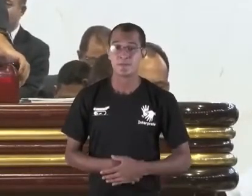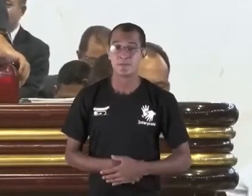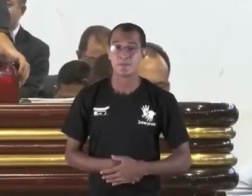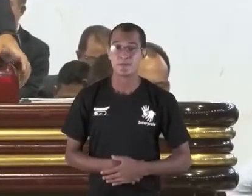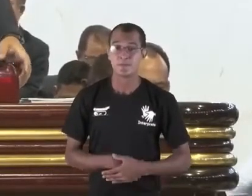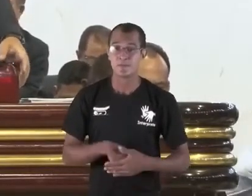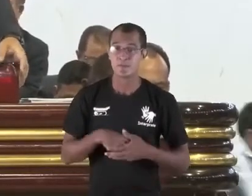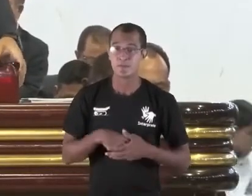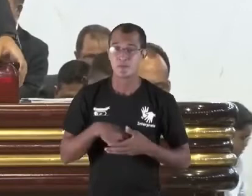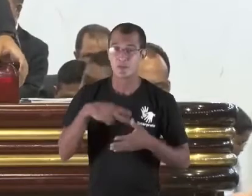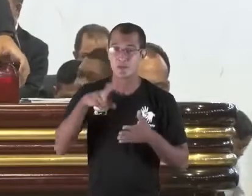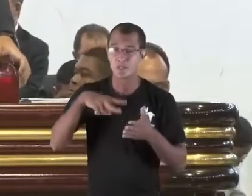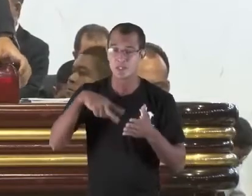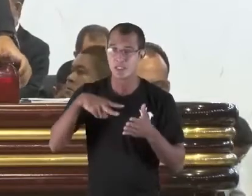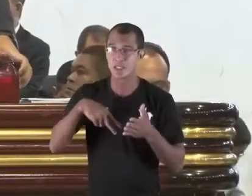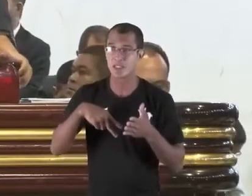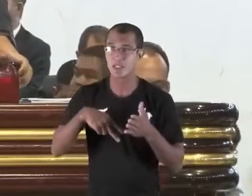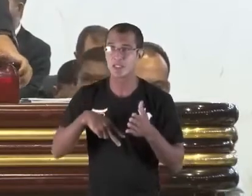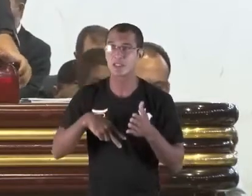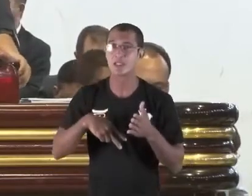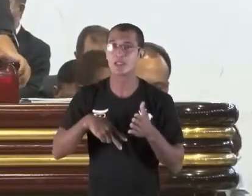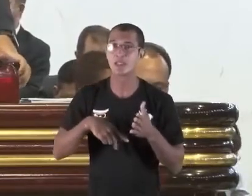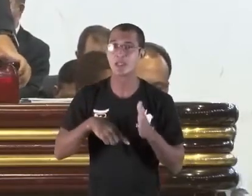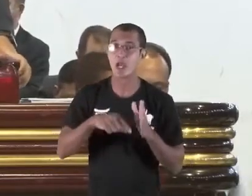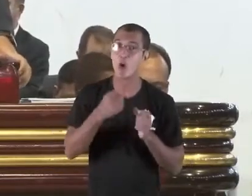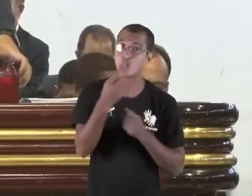Leremos alguns versículos alternados